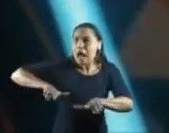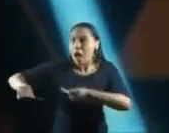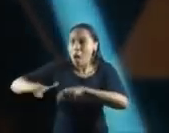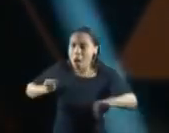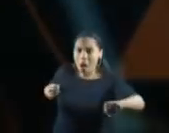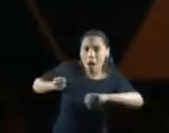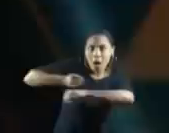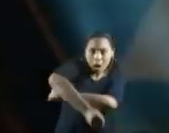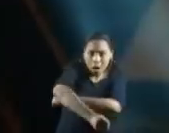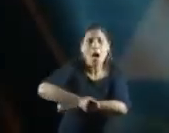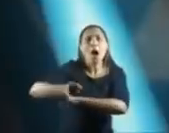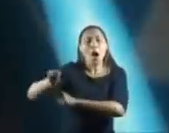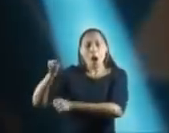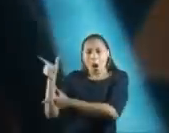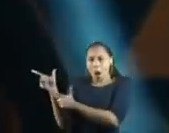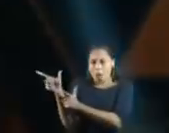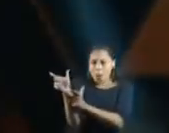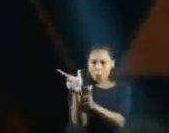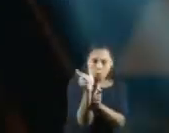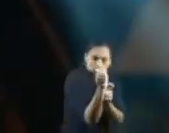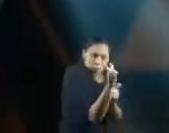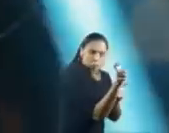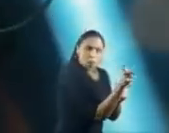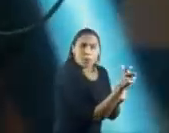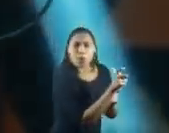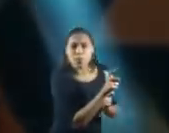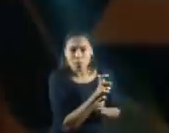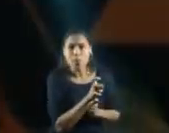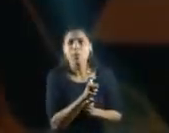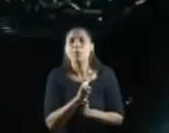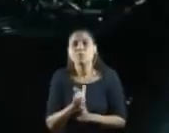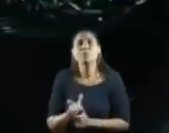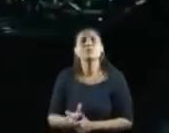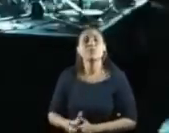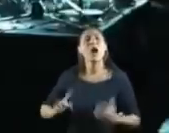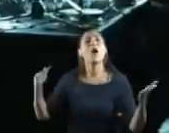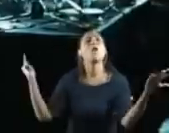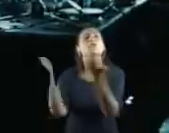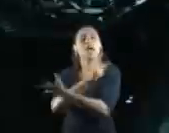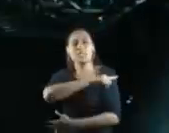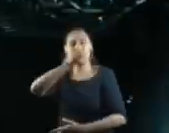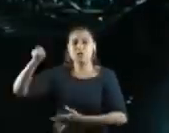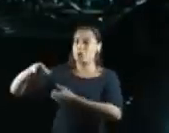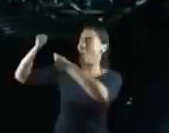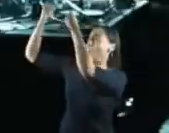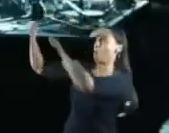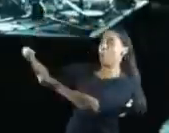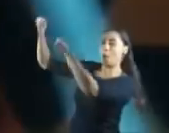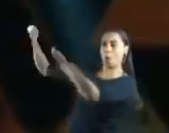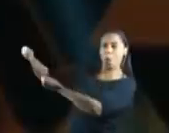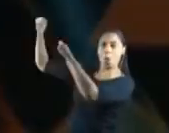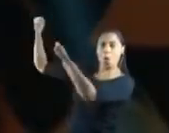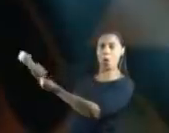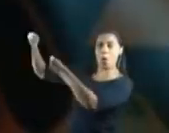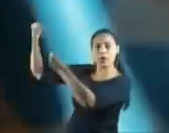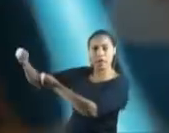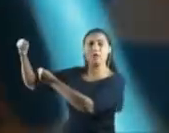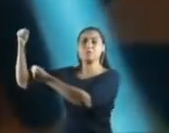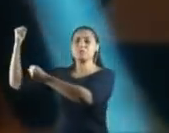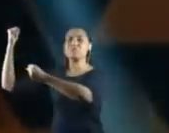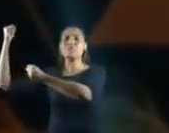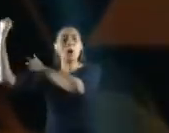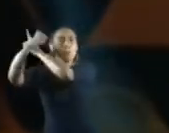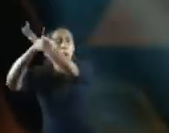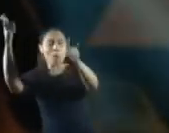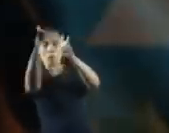tombam homens fuzilados. Mas poucas rosas que os poderosos batem nunca